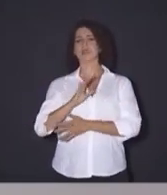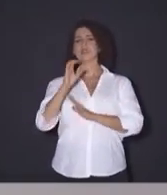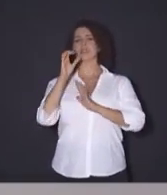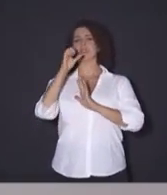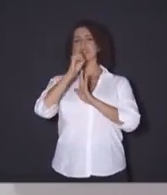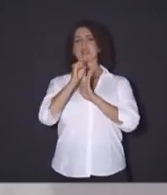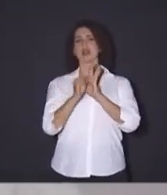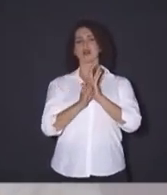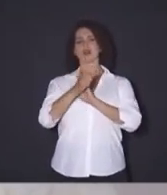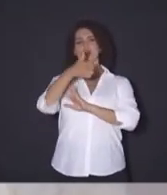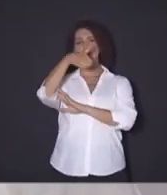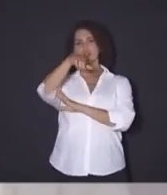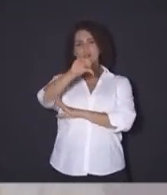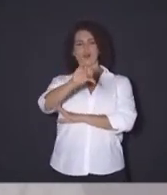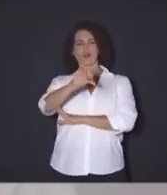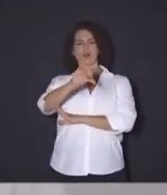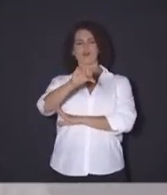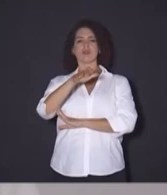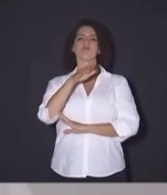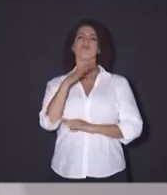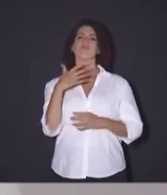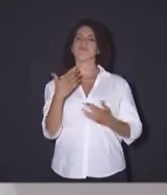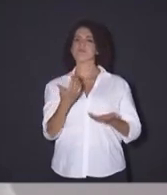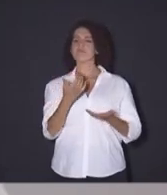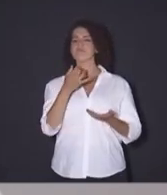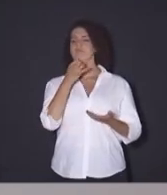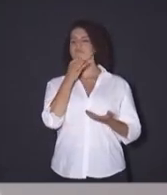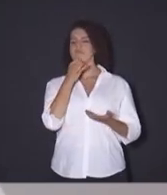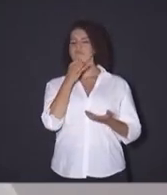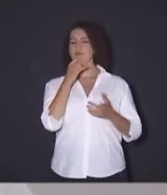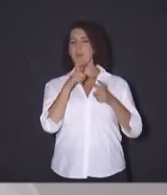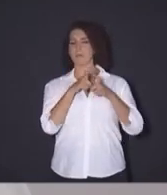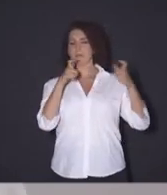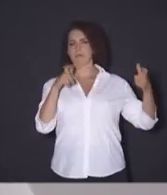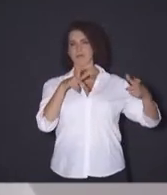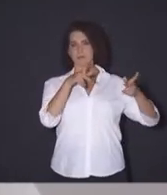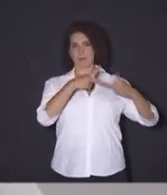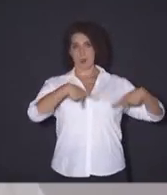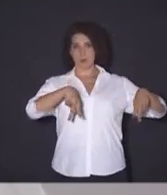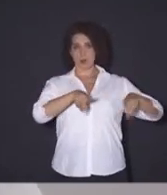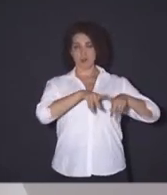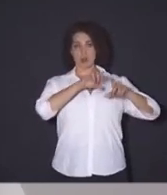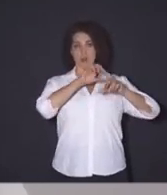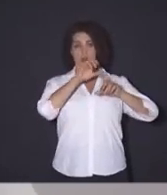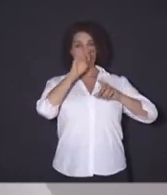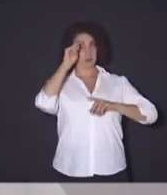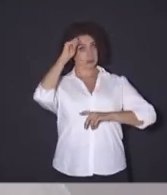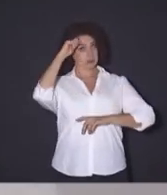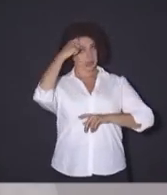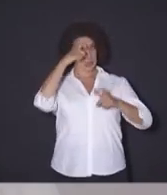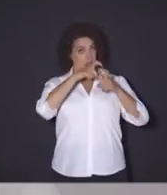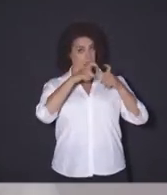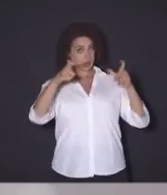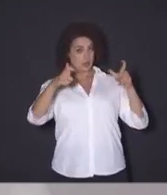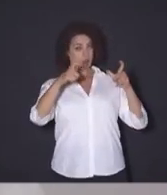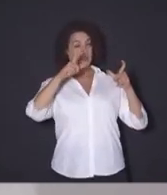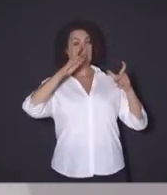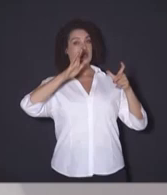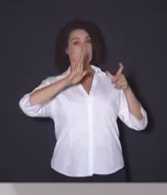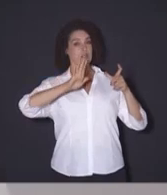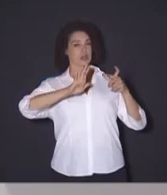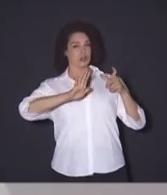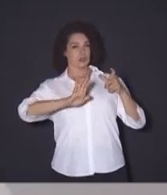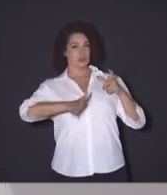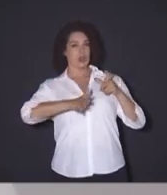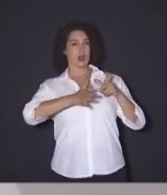19 por exemplo a gente já tem uma grande parte da população negra em sua maioria já entrando